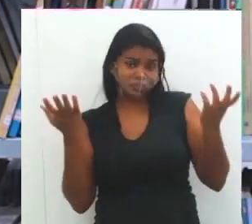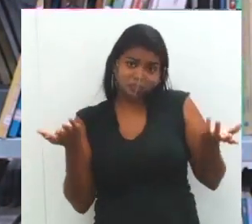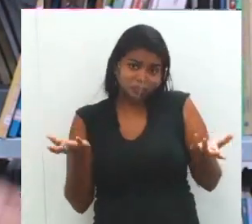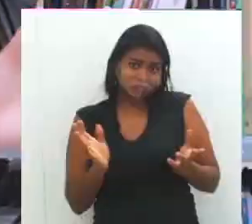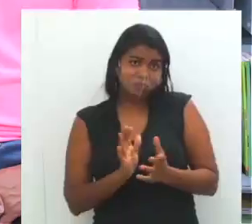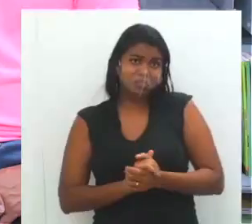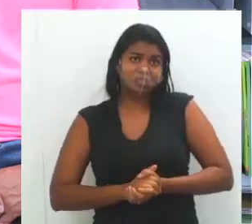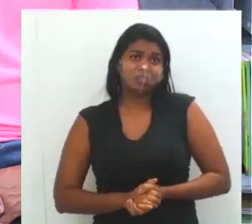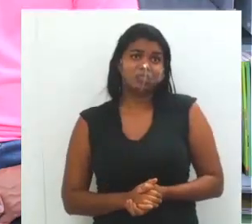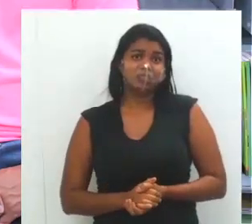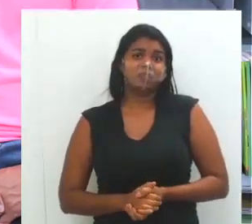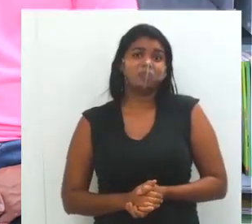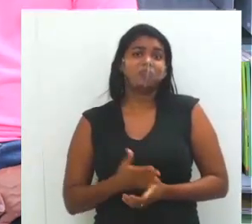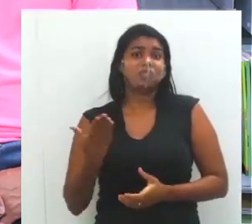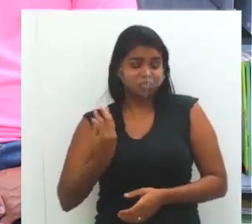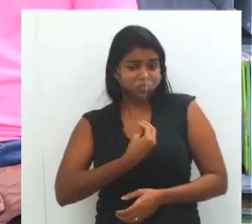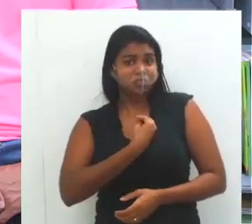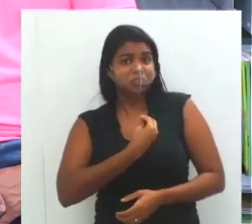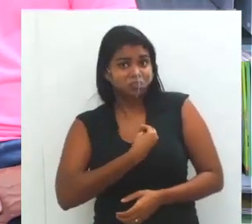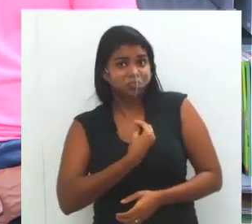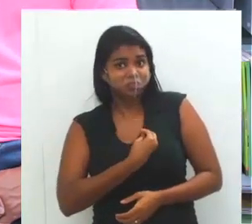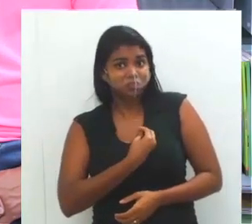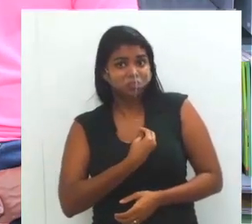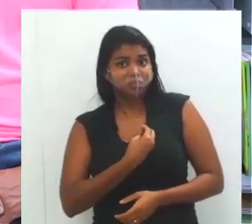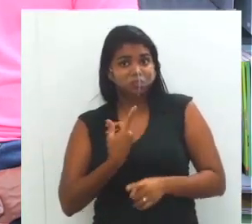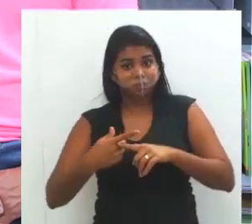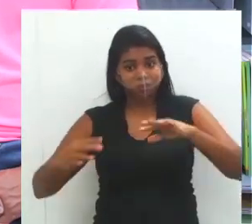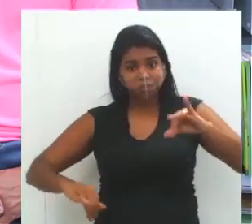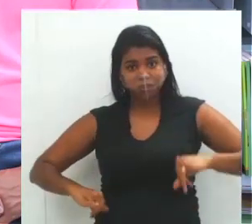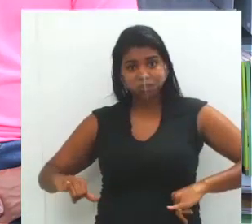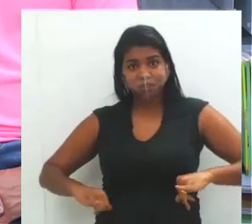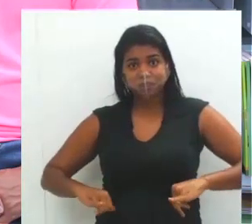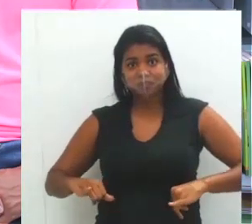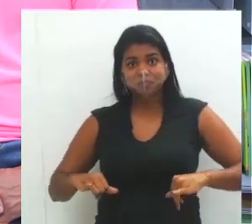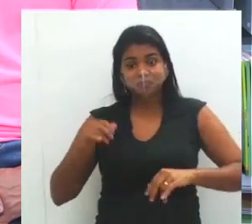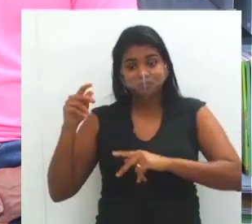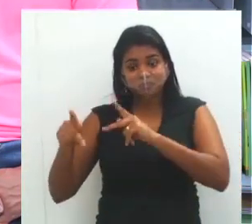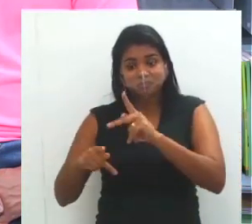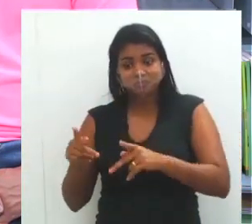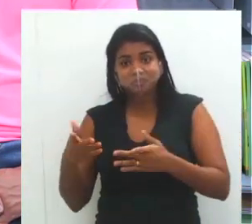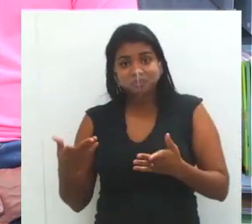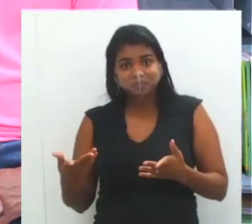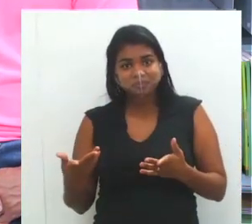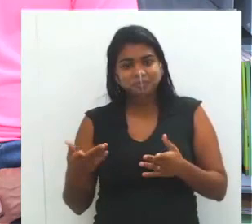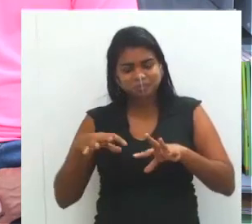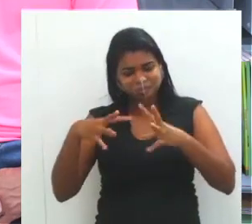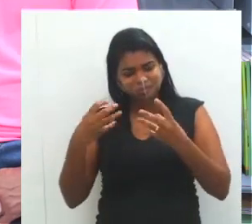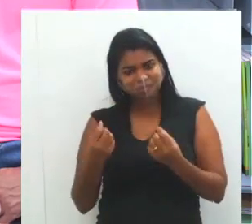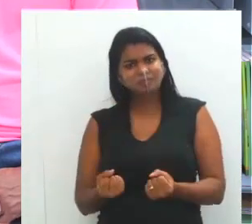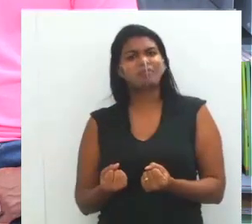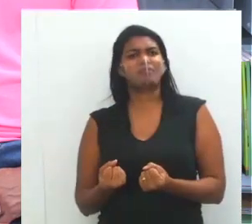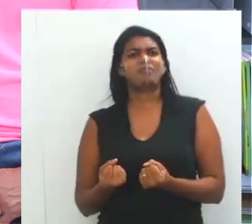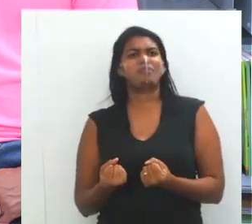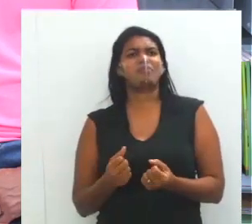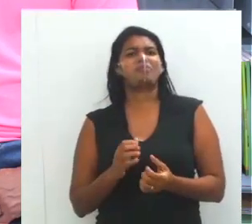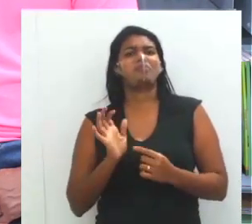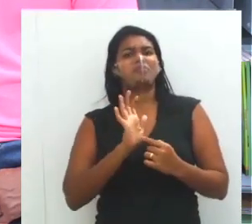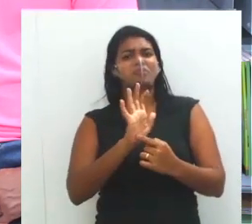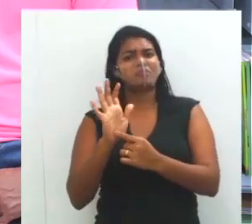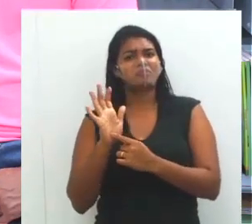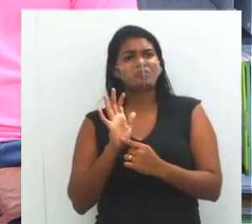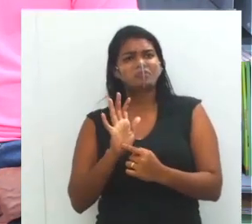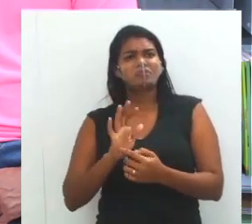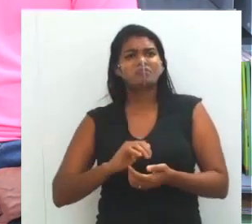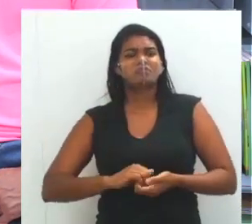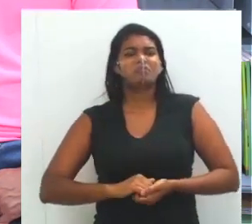temática dele. A de Gonzaga é justamente a terra. E como o professor Samuel falou aqui, você falou, Samuel, foi interessante que ele é pesquisado,